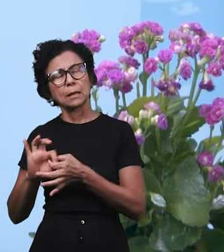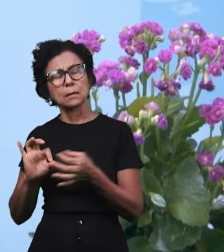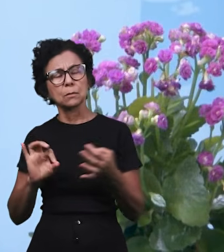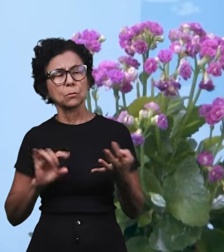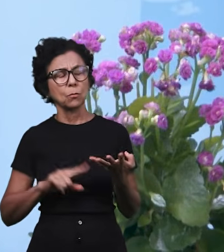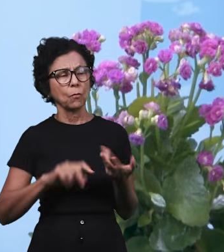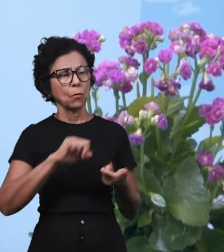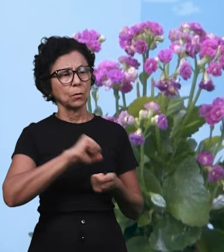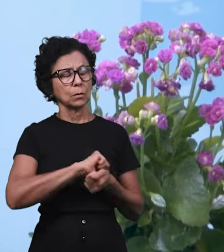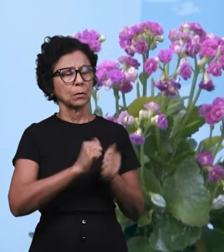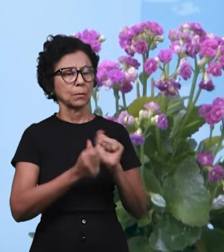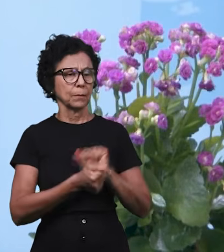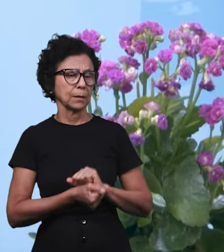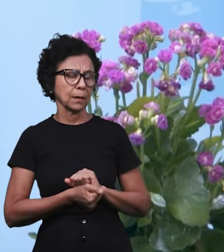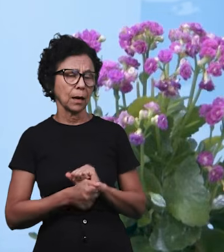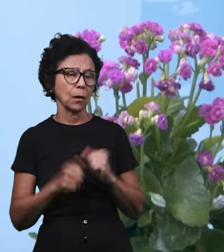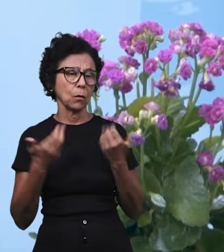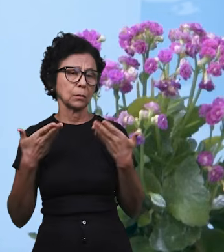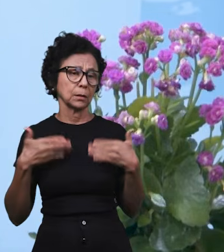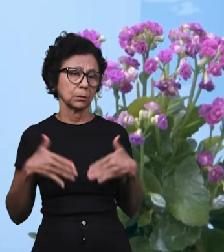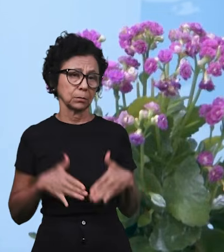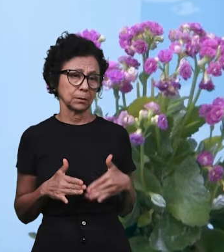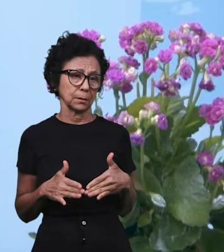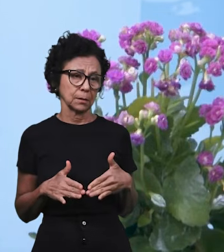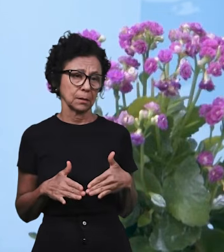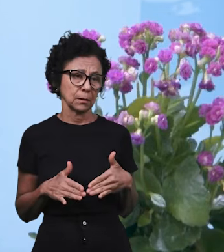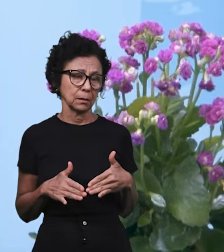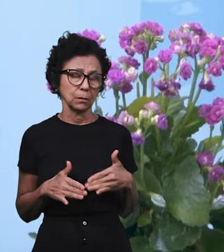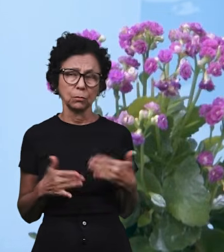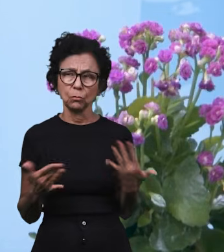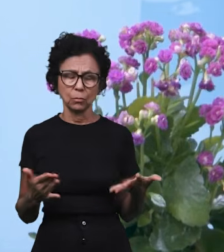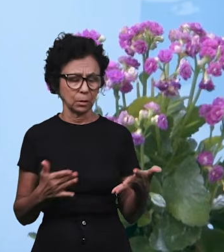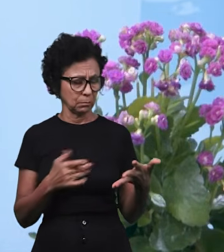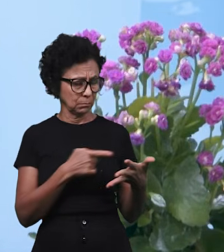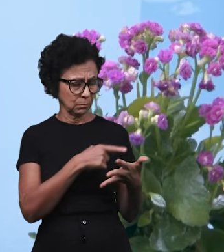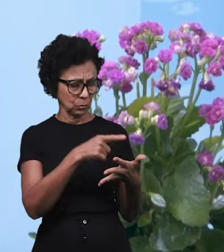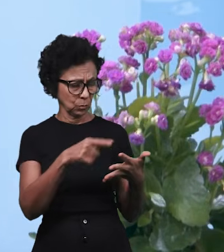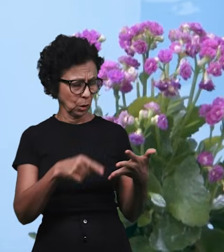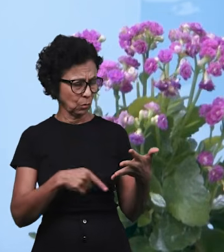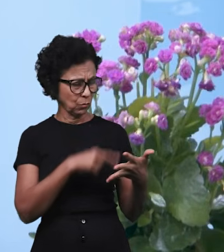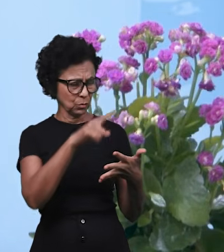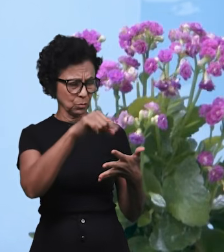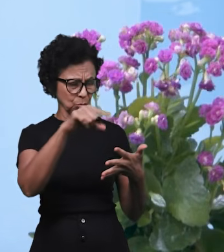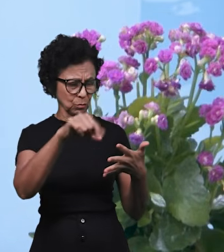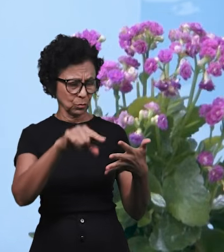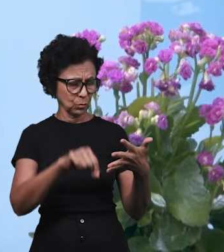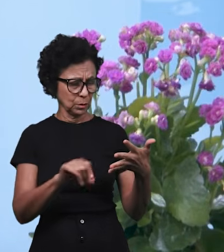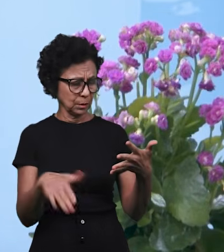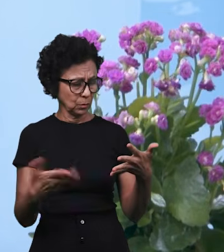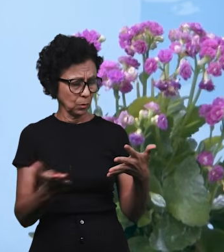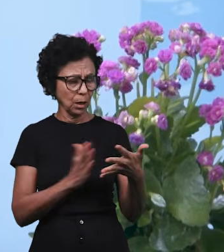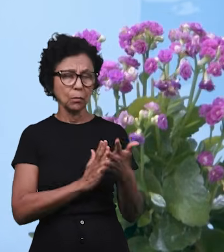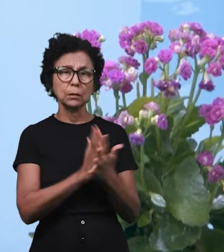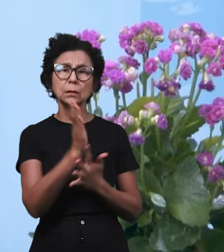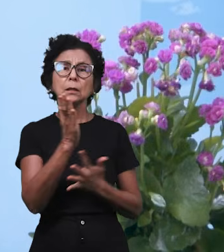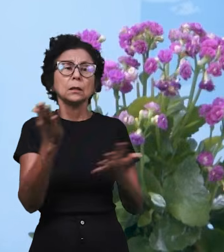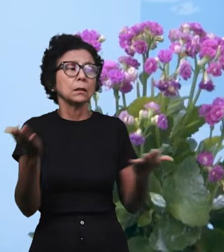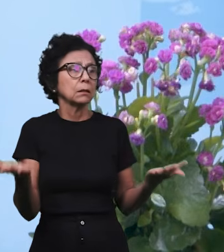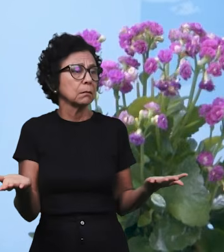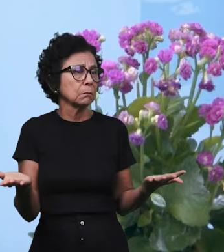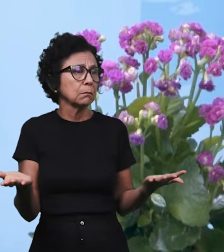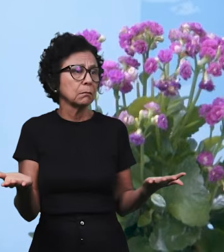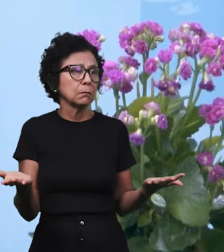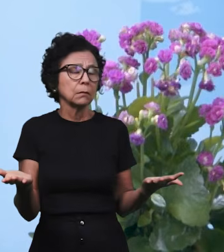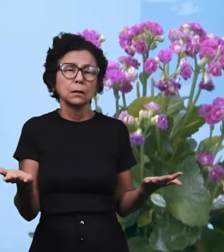vou naturalizar. Qual escolha tradutória eu vou fazer? Qual linha teórica? Qual